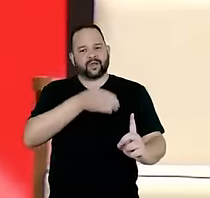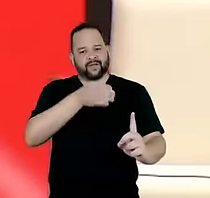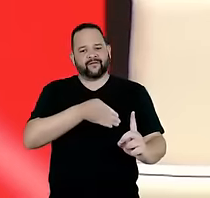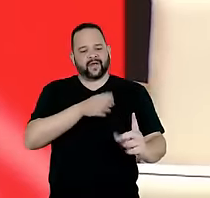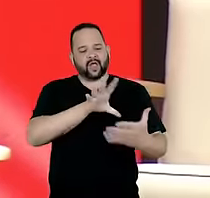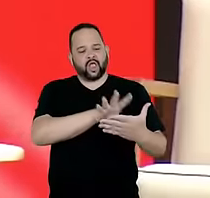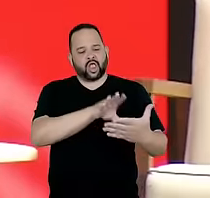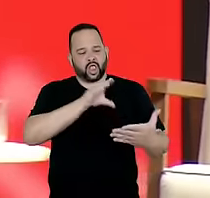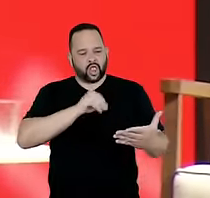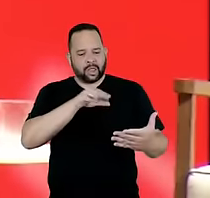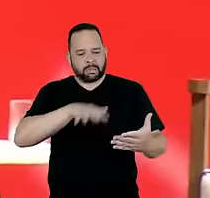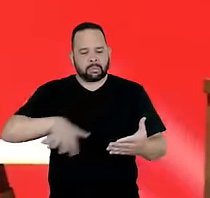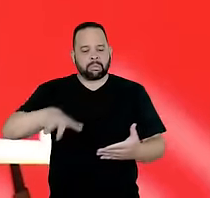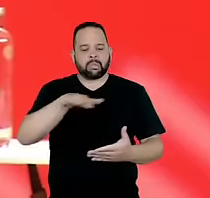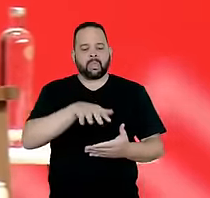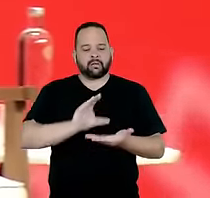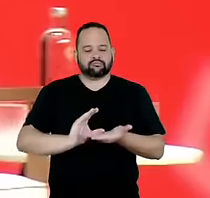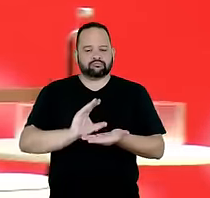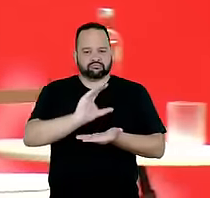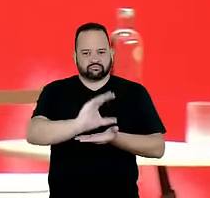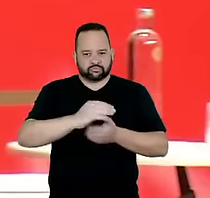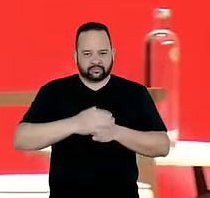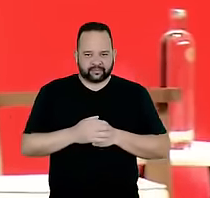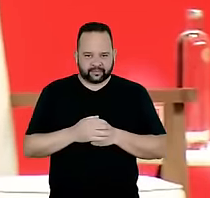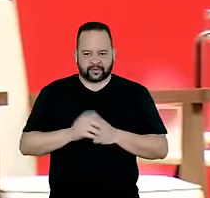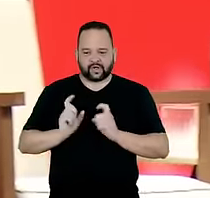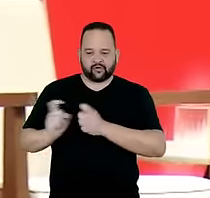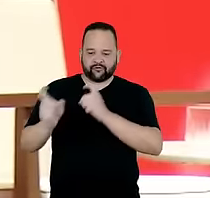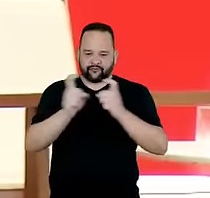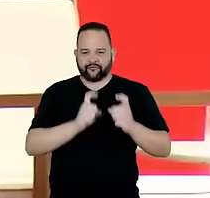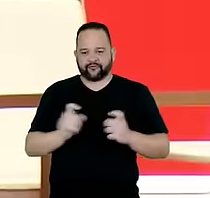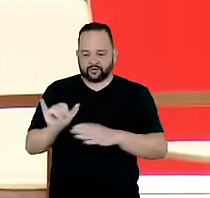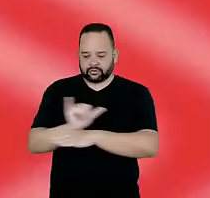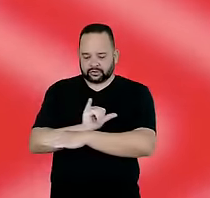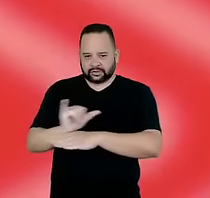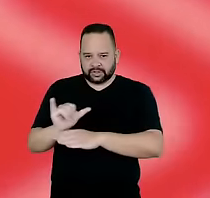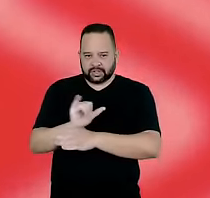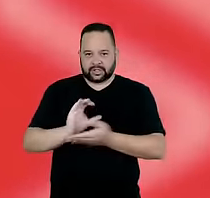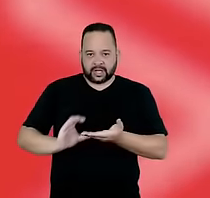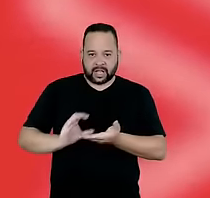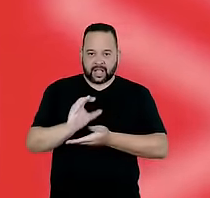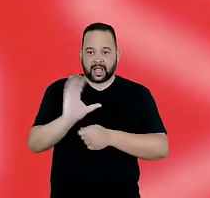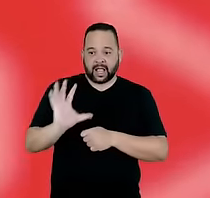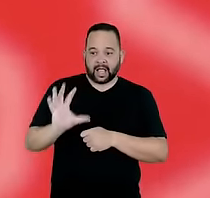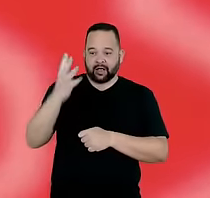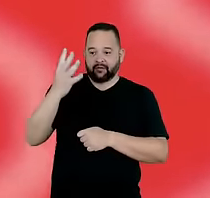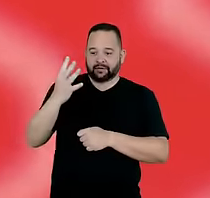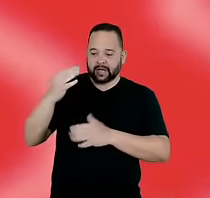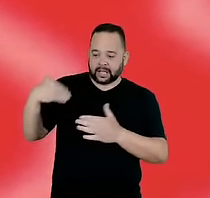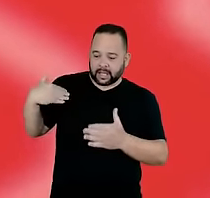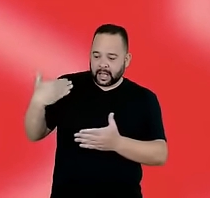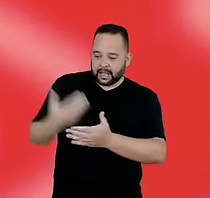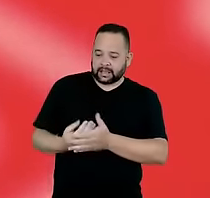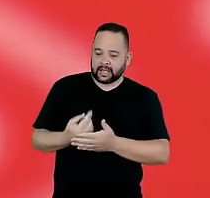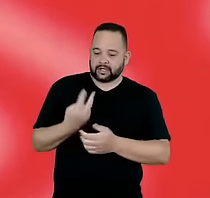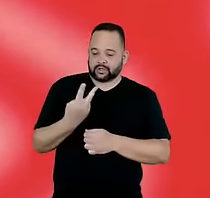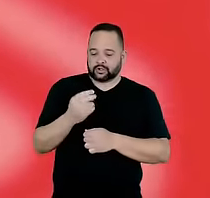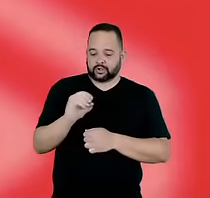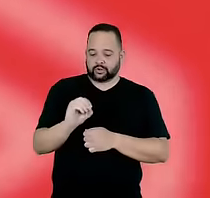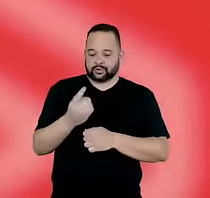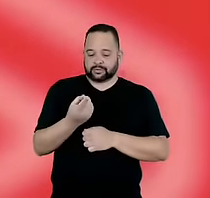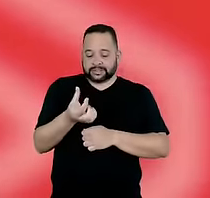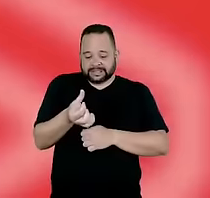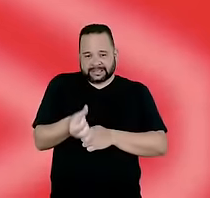investimentos o Fórum de estratégias de investimento acontece desde 2016 e vai muito mas